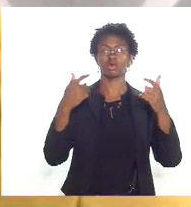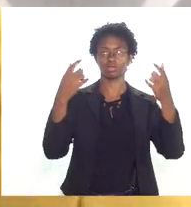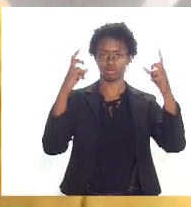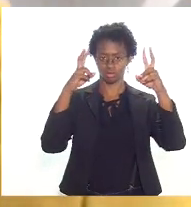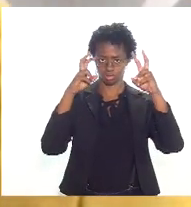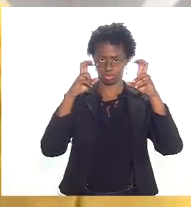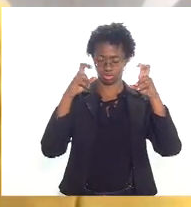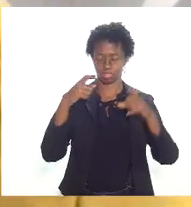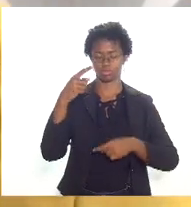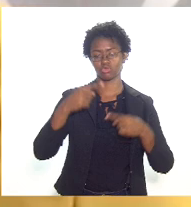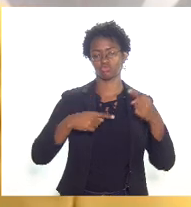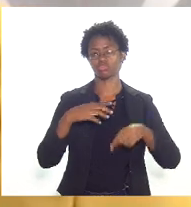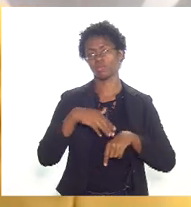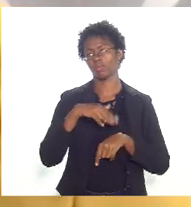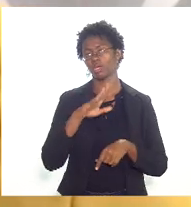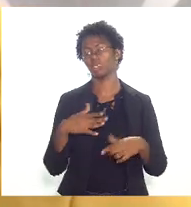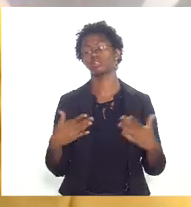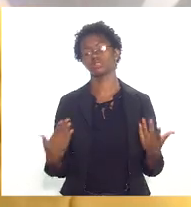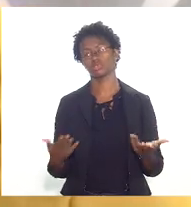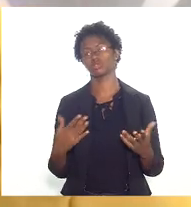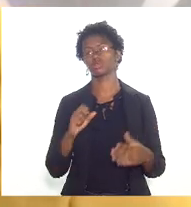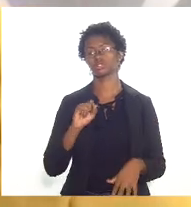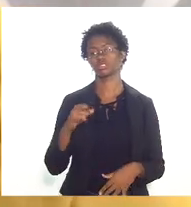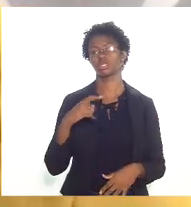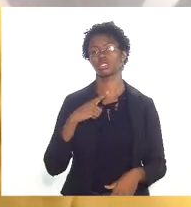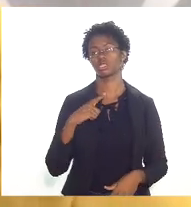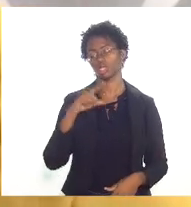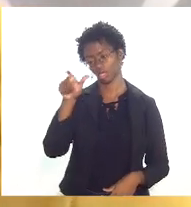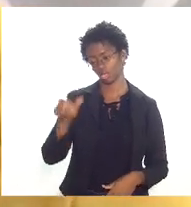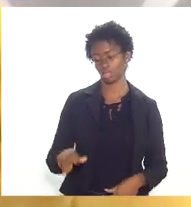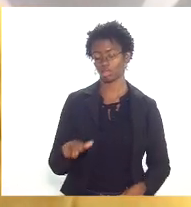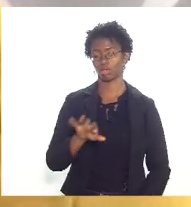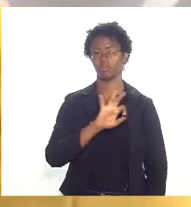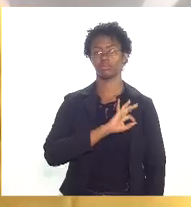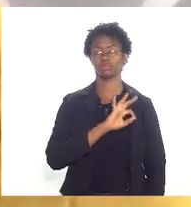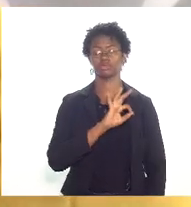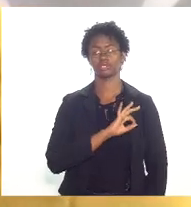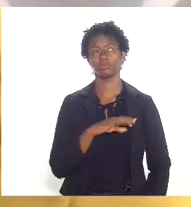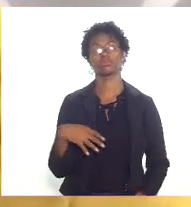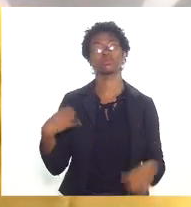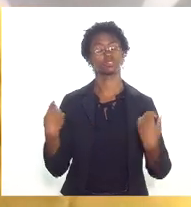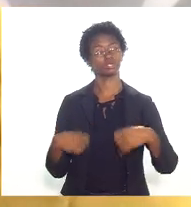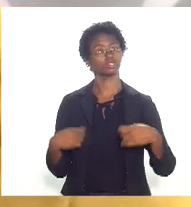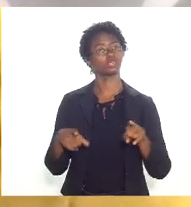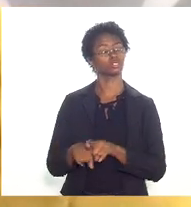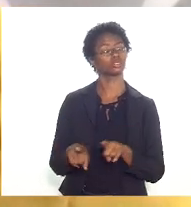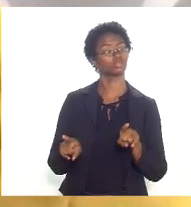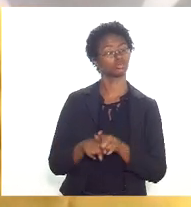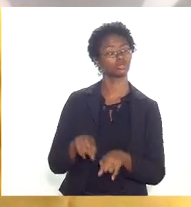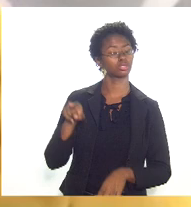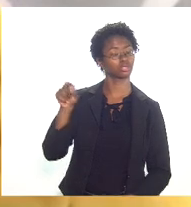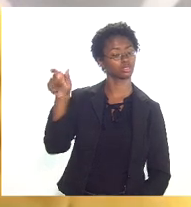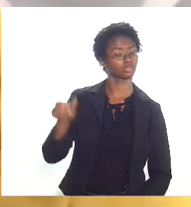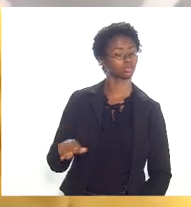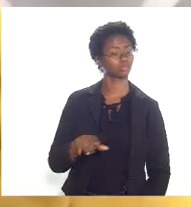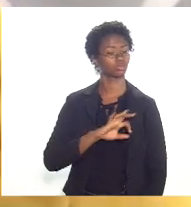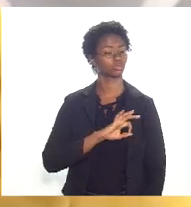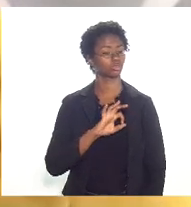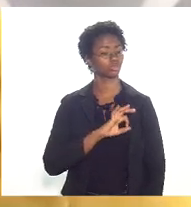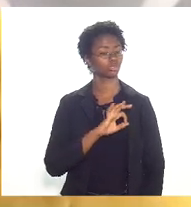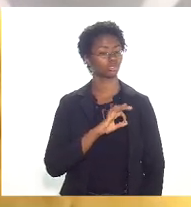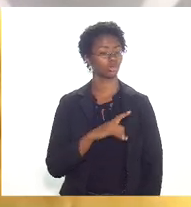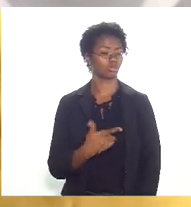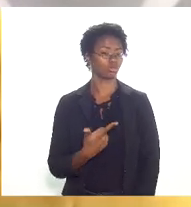é assim vai se trazer a presença de um policial militar é necessário que esse policial militar esteja